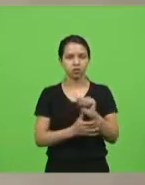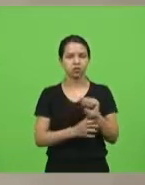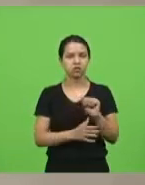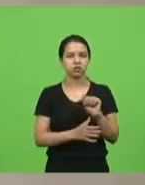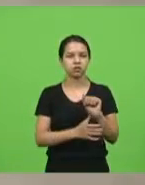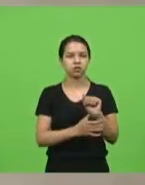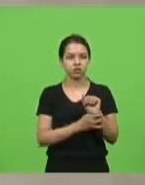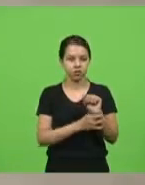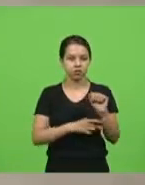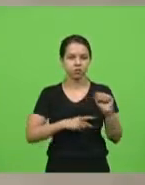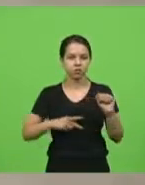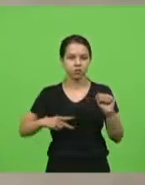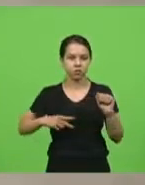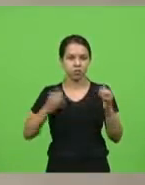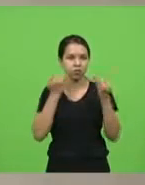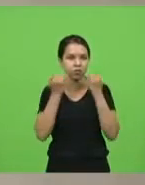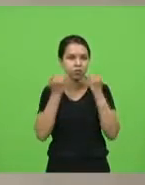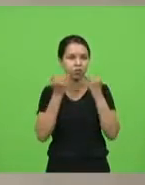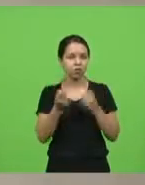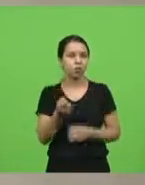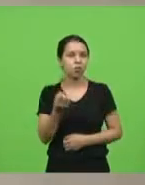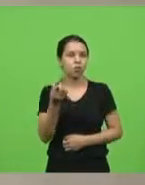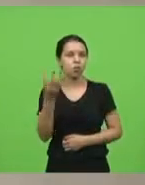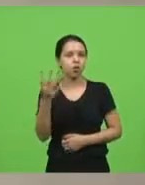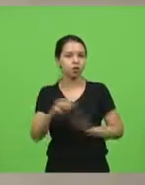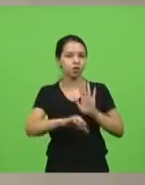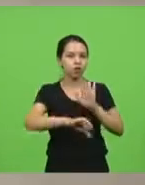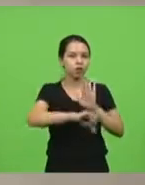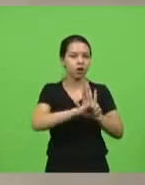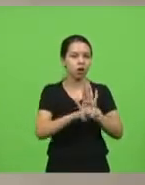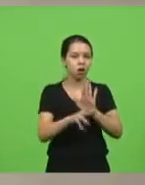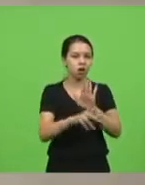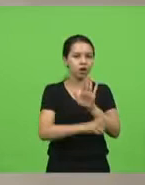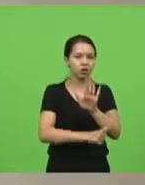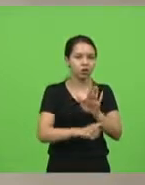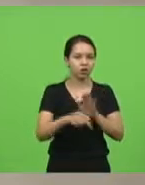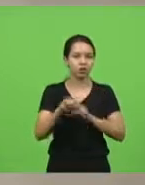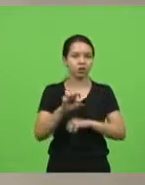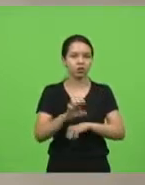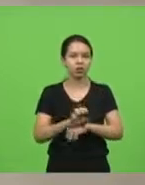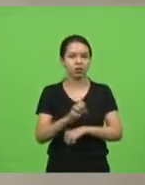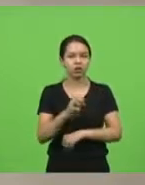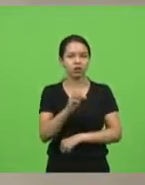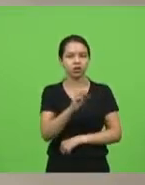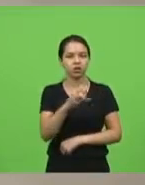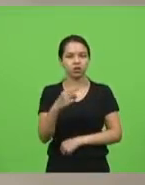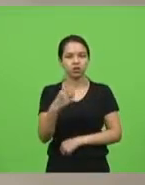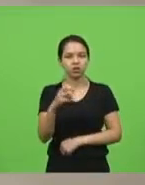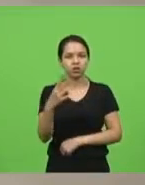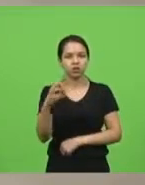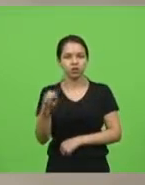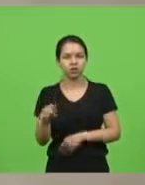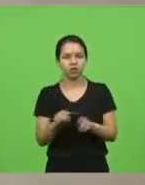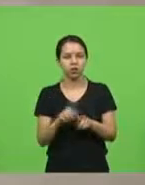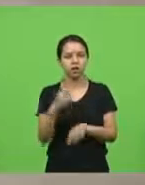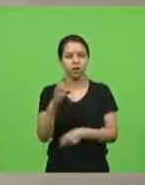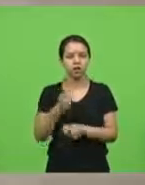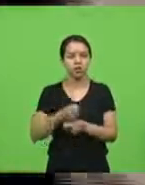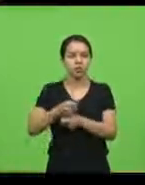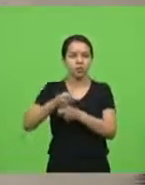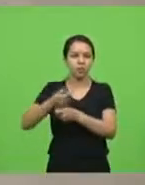informações acerca do número de crimes latrocínio no Estado de Santa Catarina em 2020 e nos 10 anos anteriores. Em discussão,